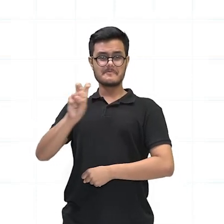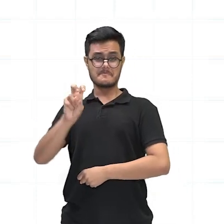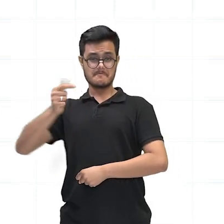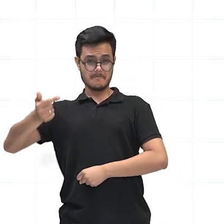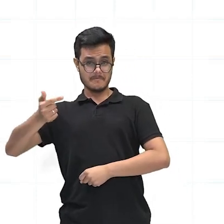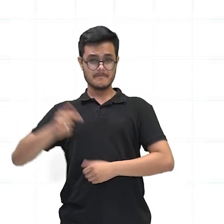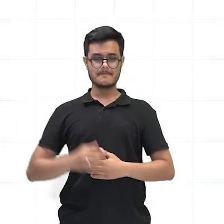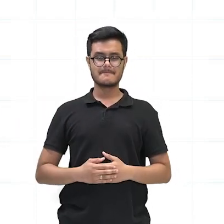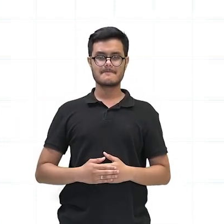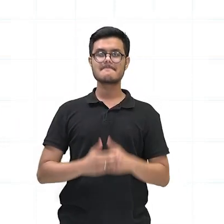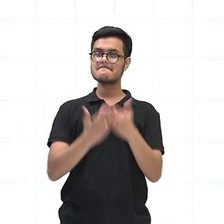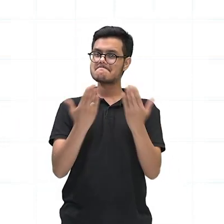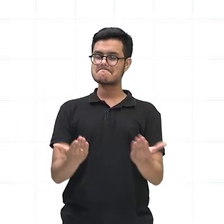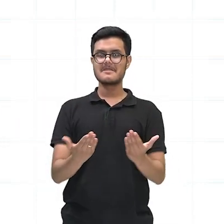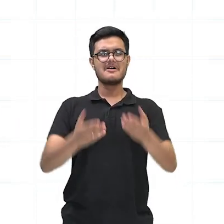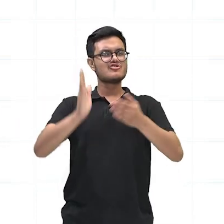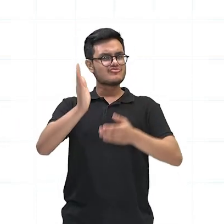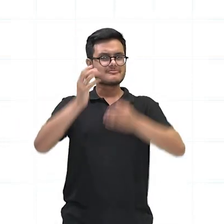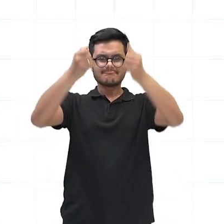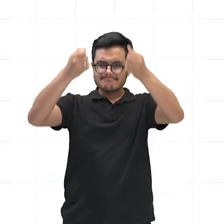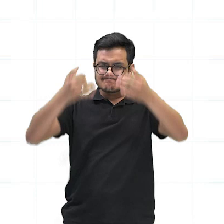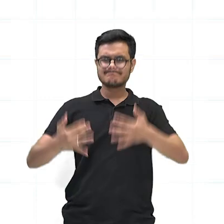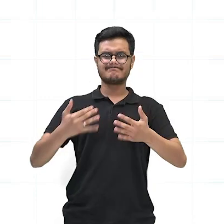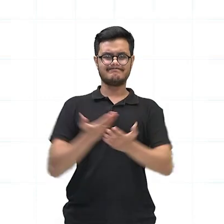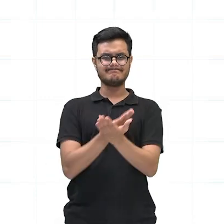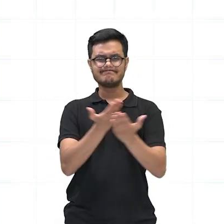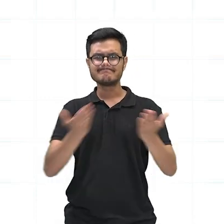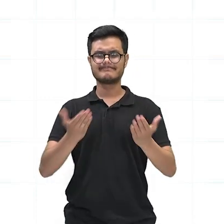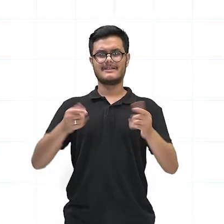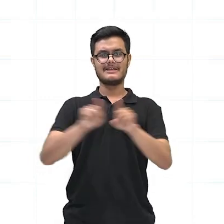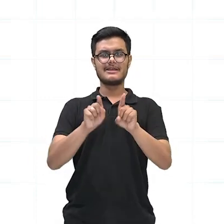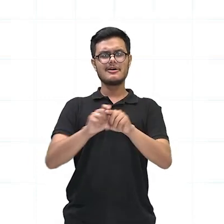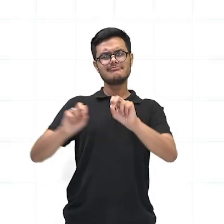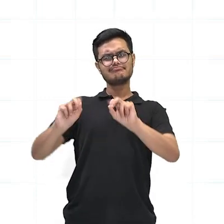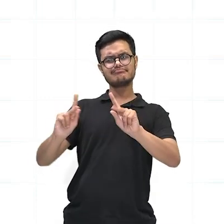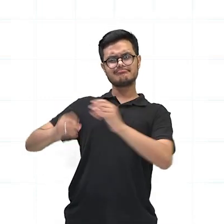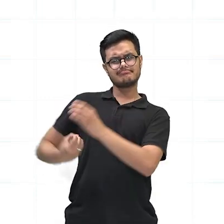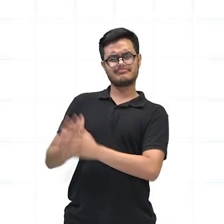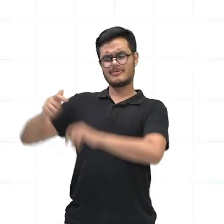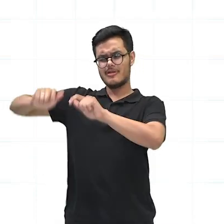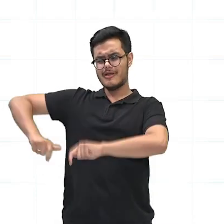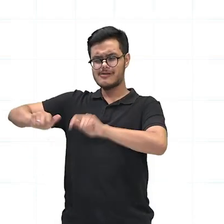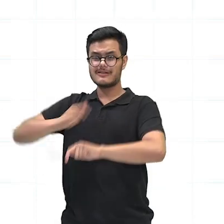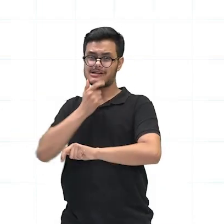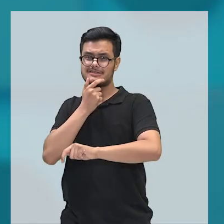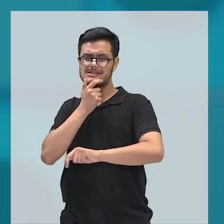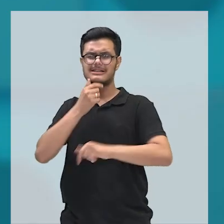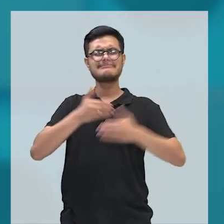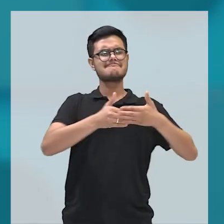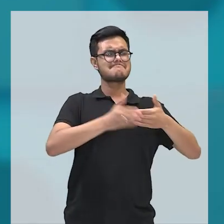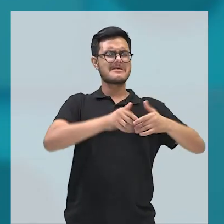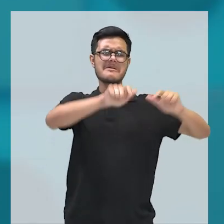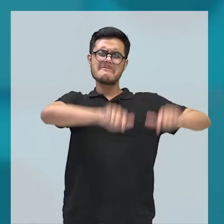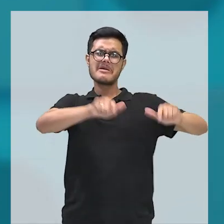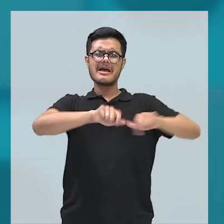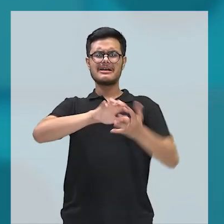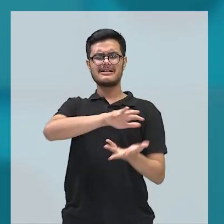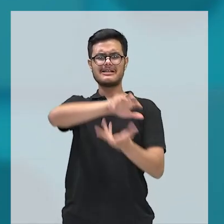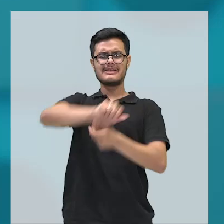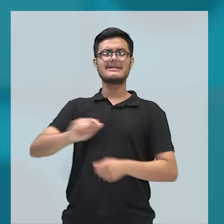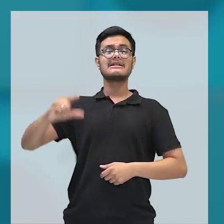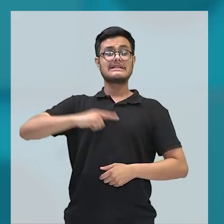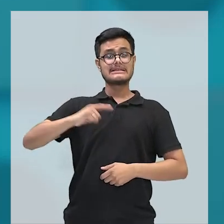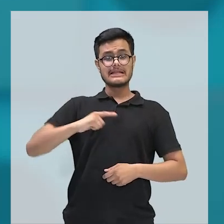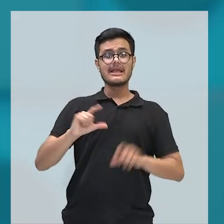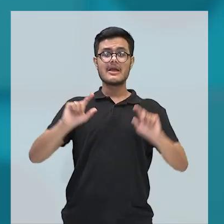1852. E como eu venho falando para vocês, se surgiu lá na Inglaterra ou em qualquer outra parte do mundo, vai chegar uma